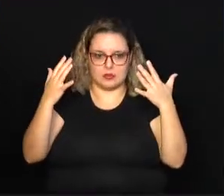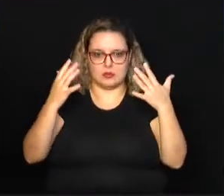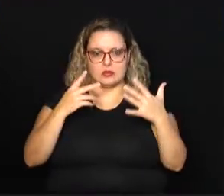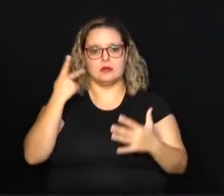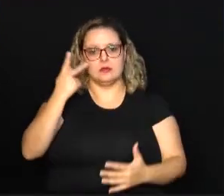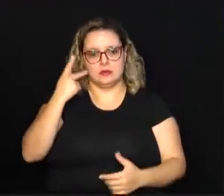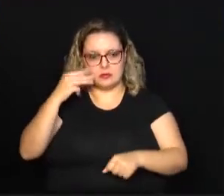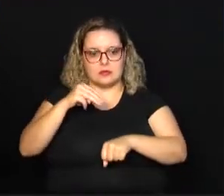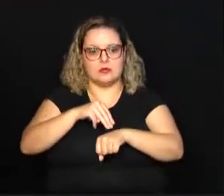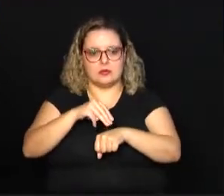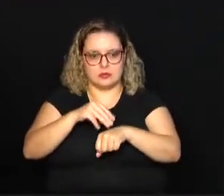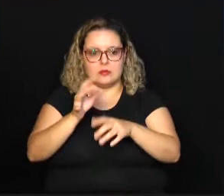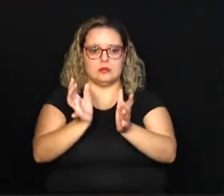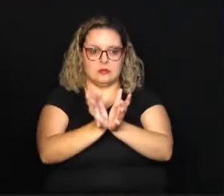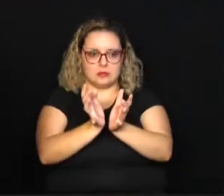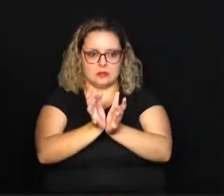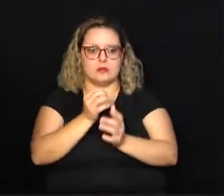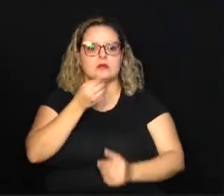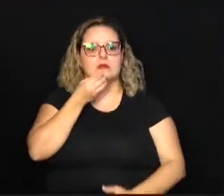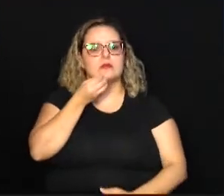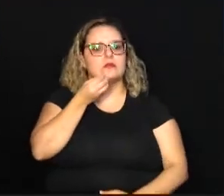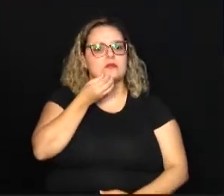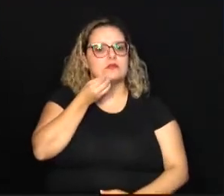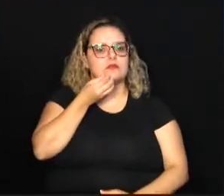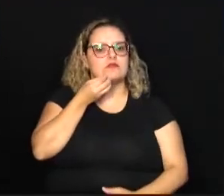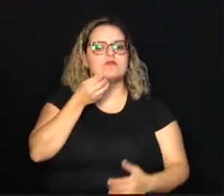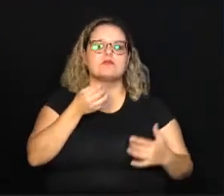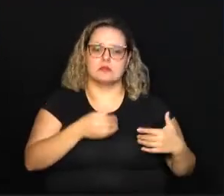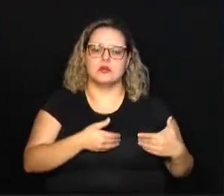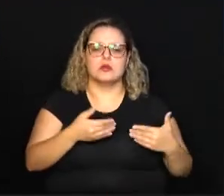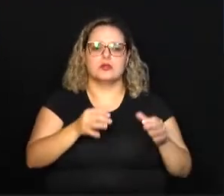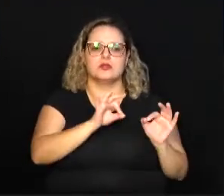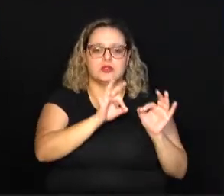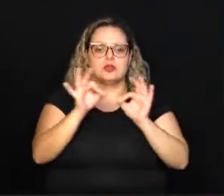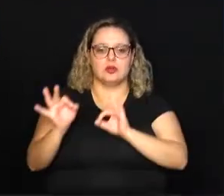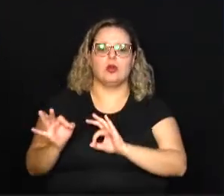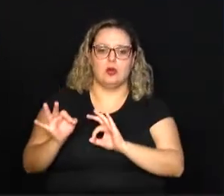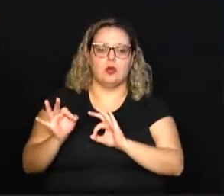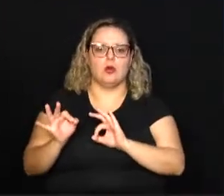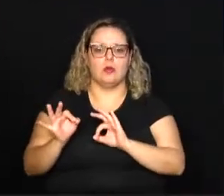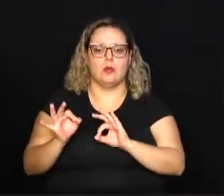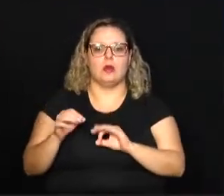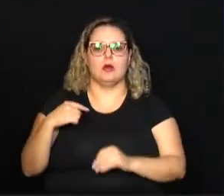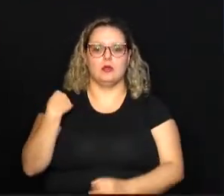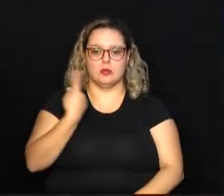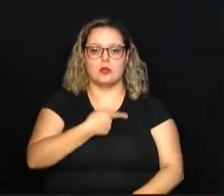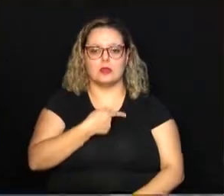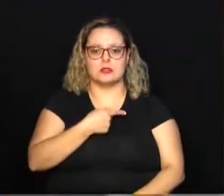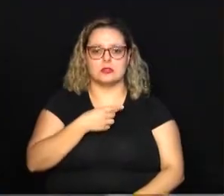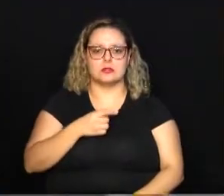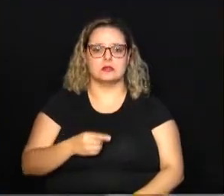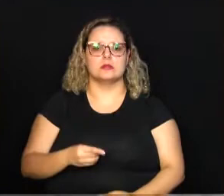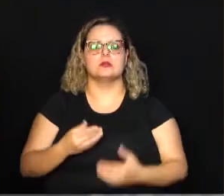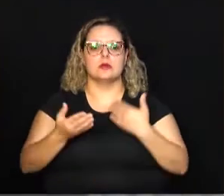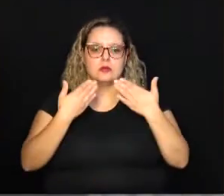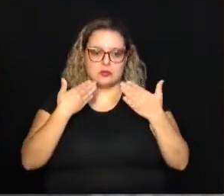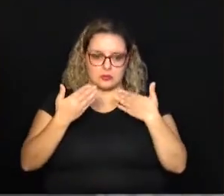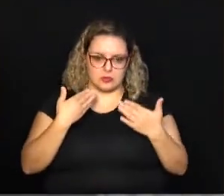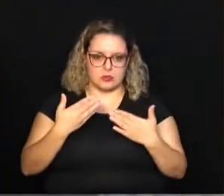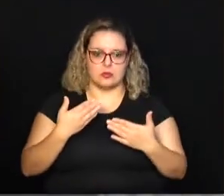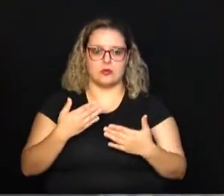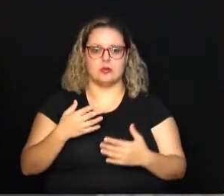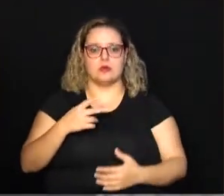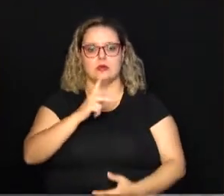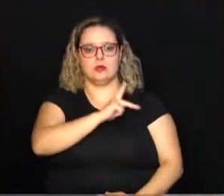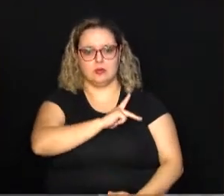membros dessa comissão pela disponibilidade de acompanhar essa nossa conversa com o nosso presidente